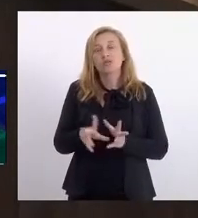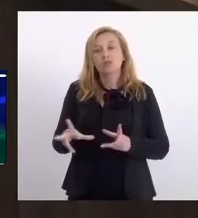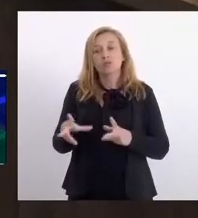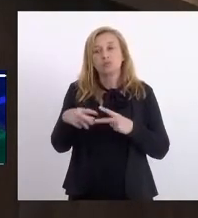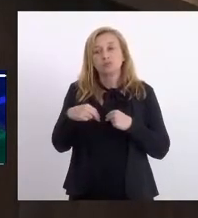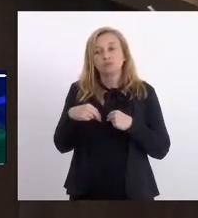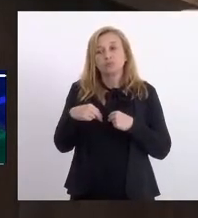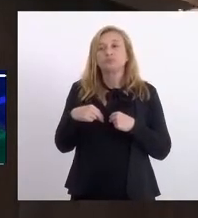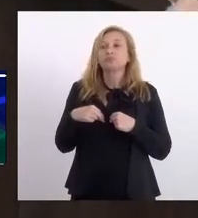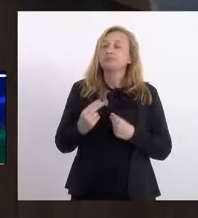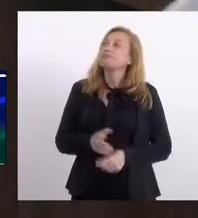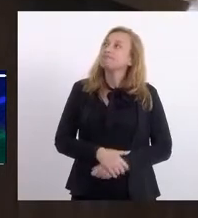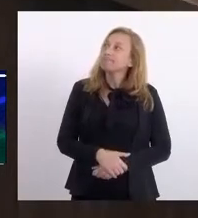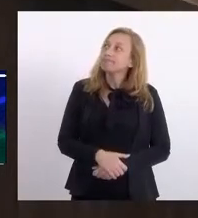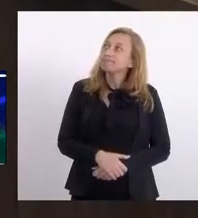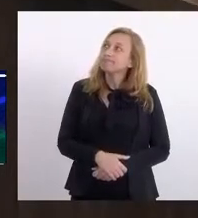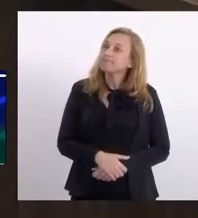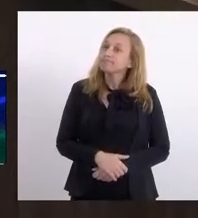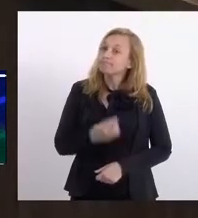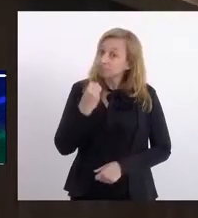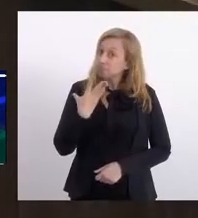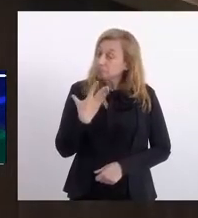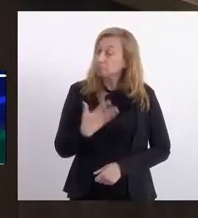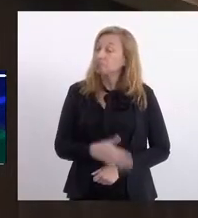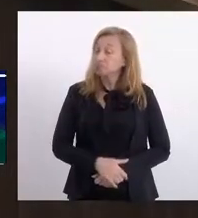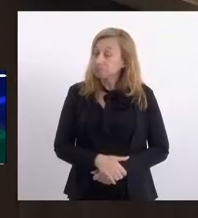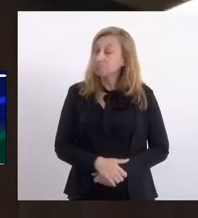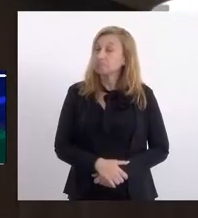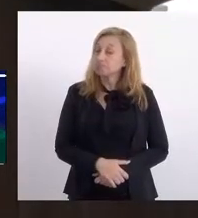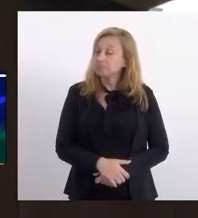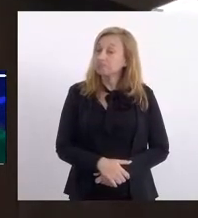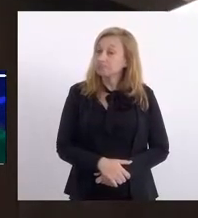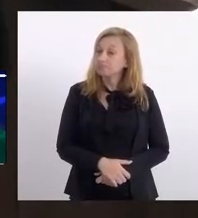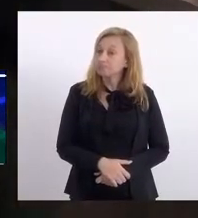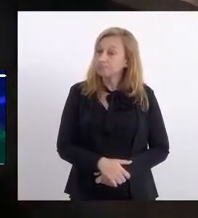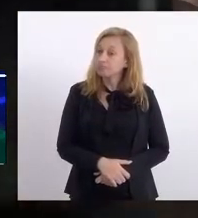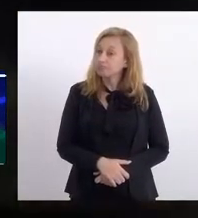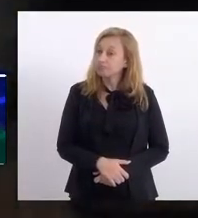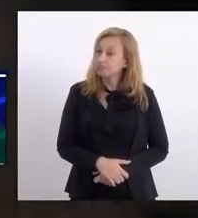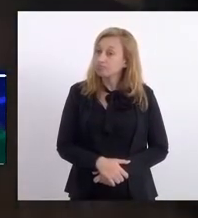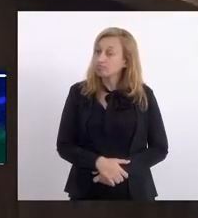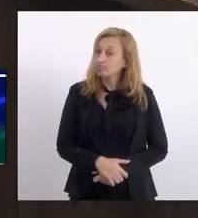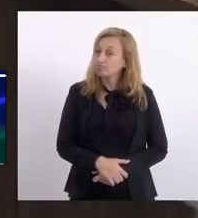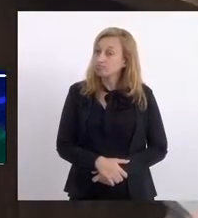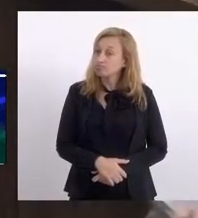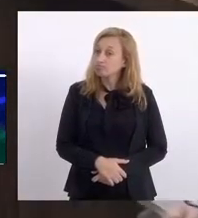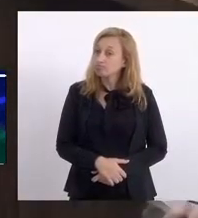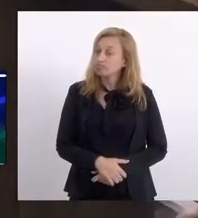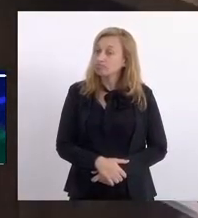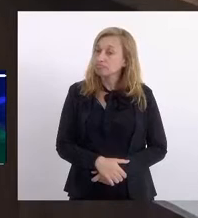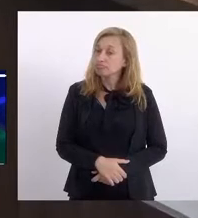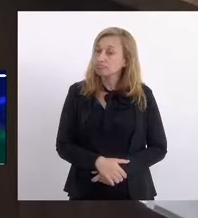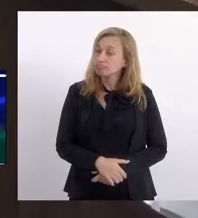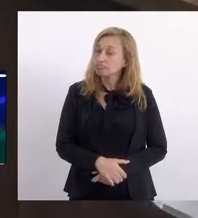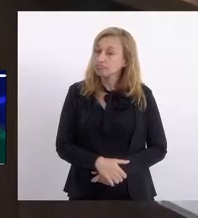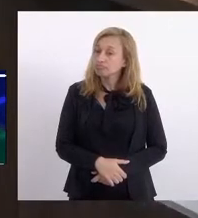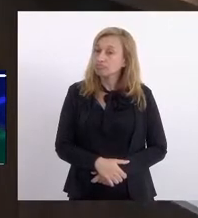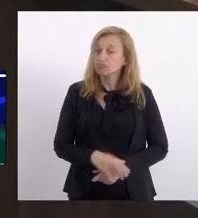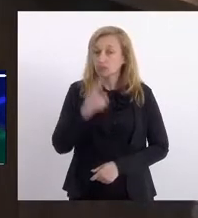mérito, extremamente positivo, extremamente positivo. Quando Vossa Excelência